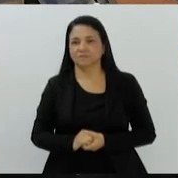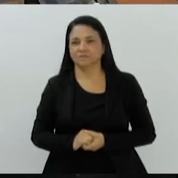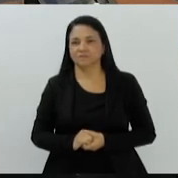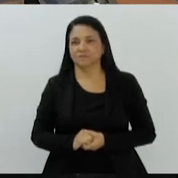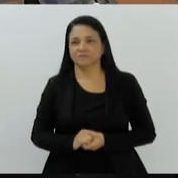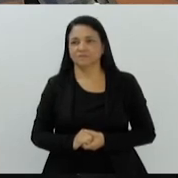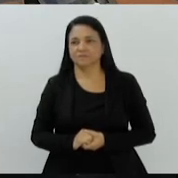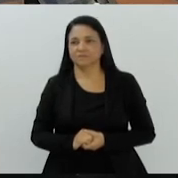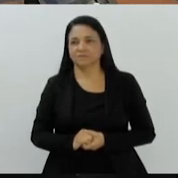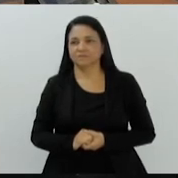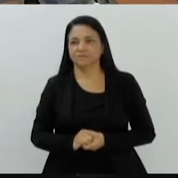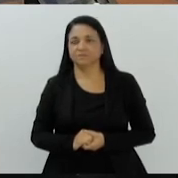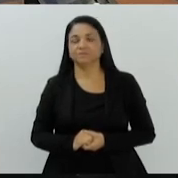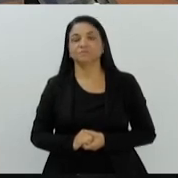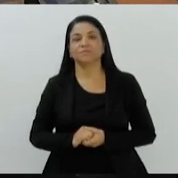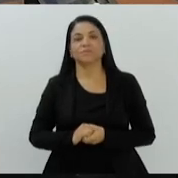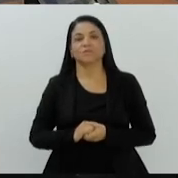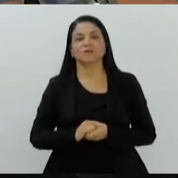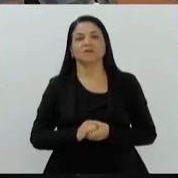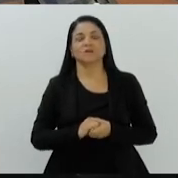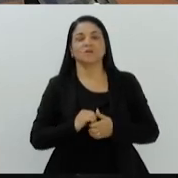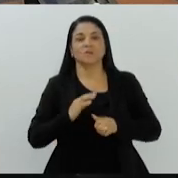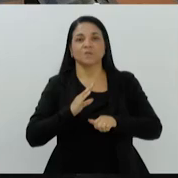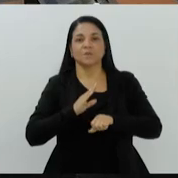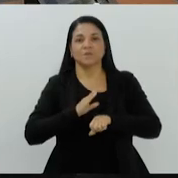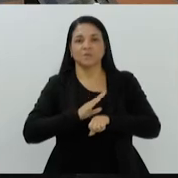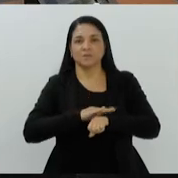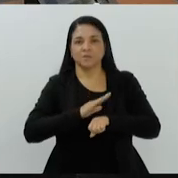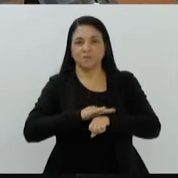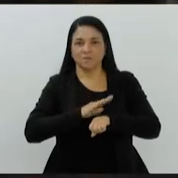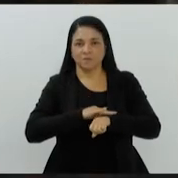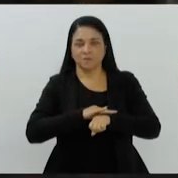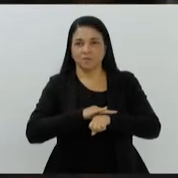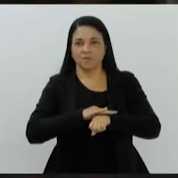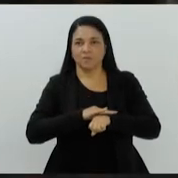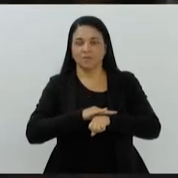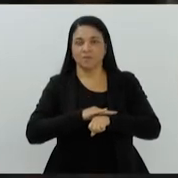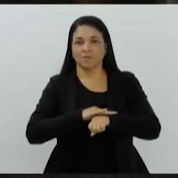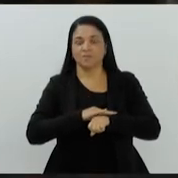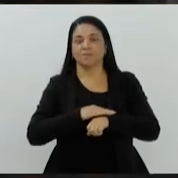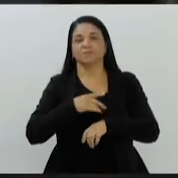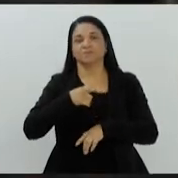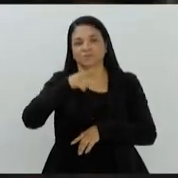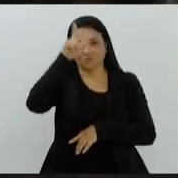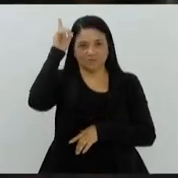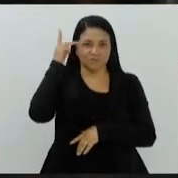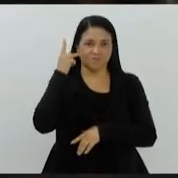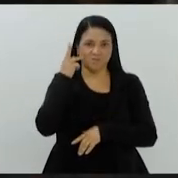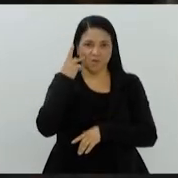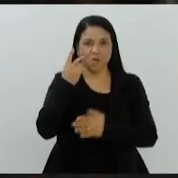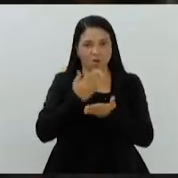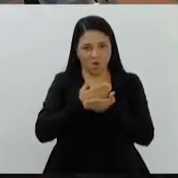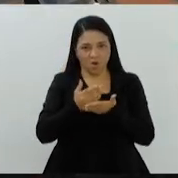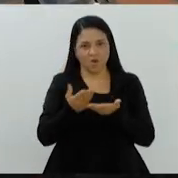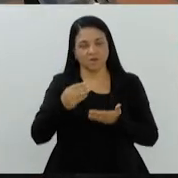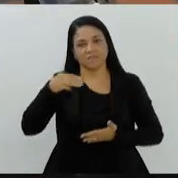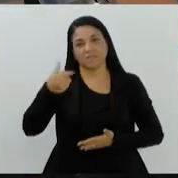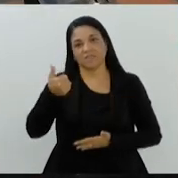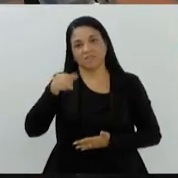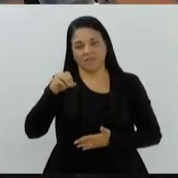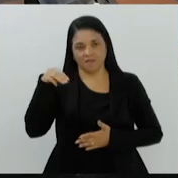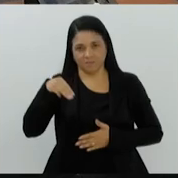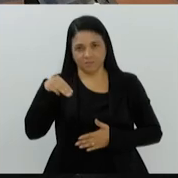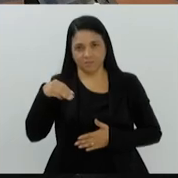O tempo do nosso querido deputado Luiz Paulo Corrêa da Rocha só começa a contar agora. Muito obrigado. Não